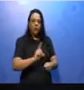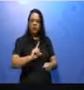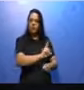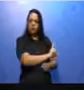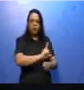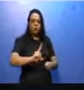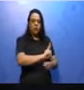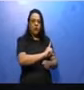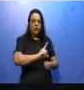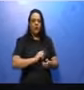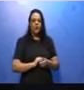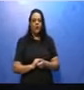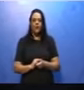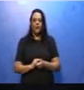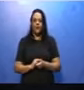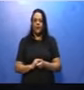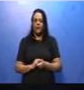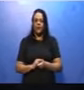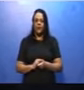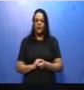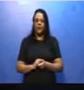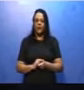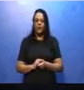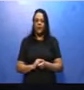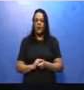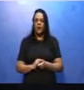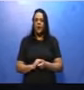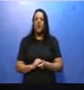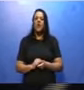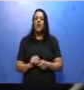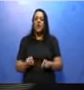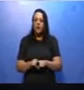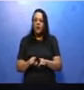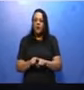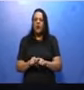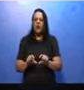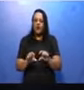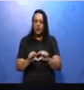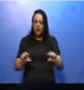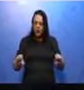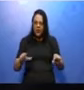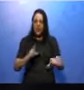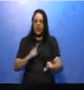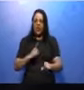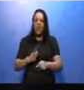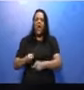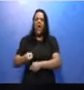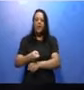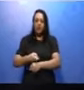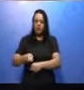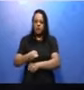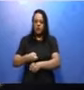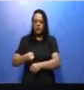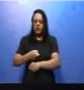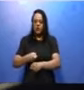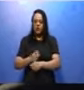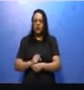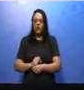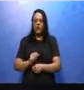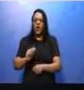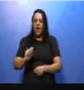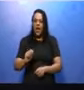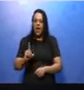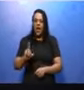criticados. Oração subordinada adjetiva. Tenho aqui o meu pronome relativo.